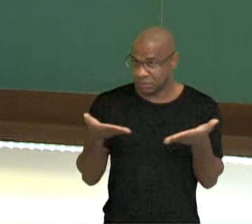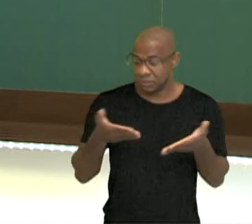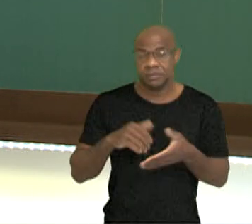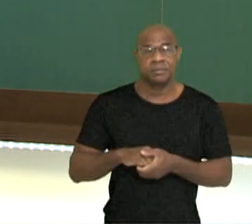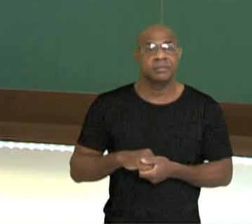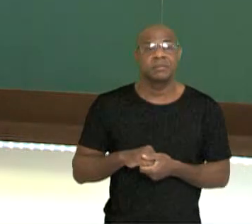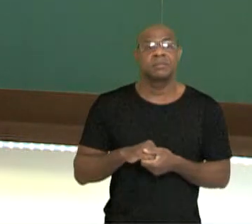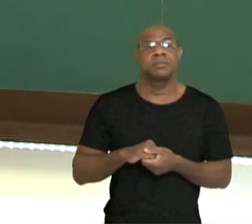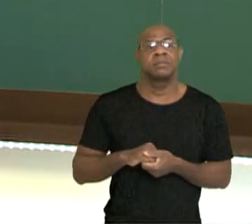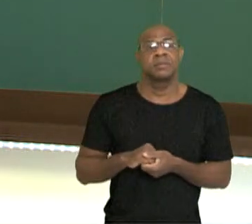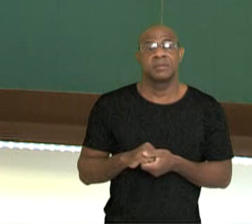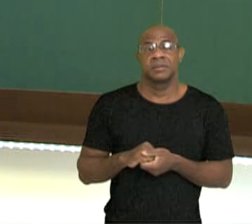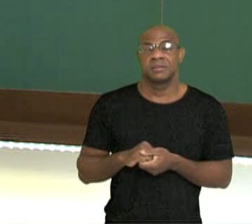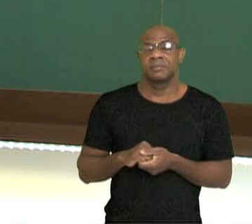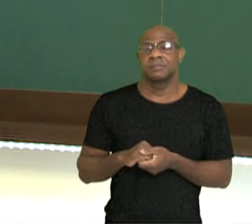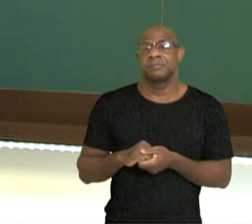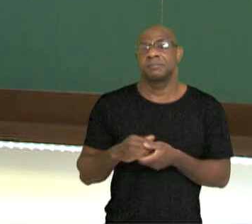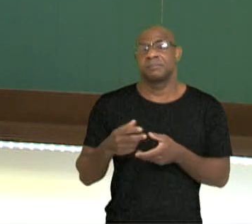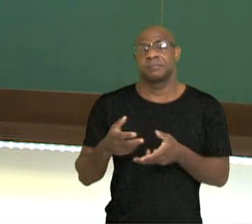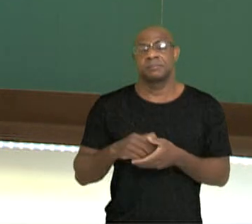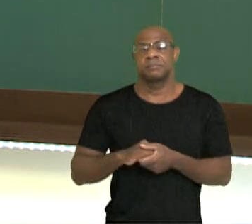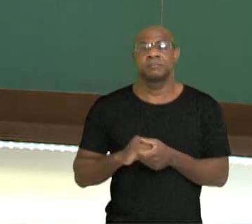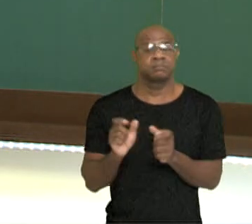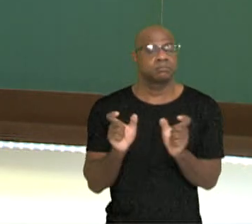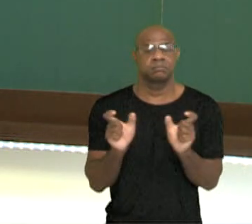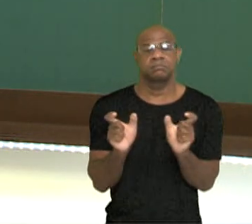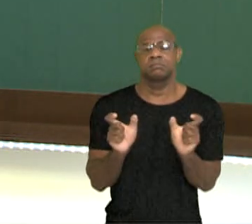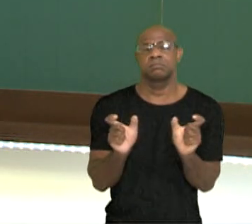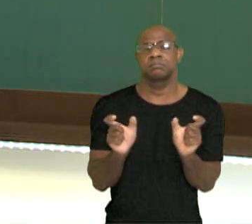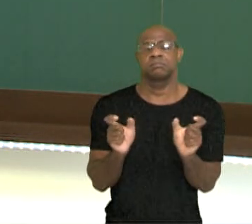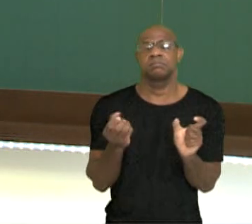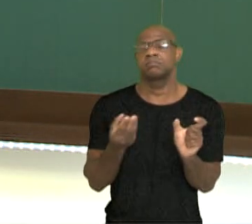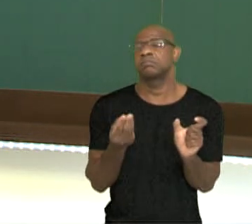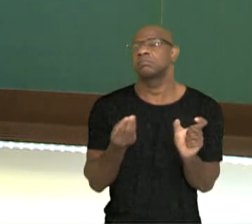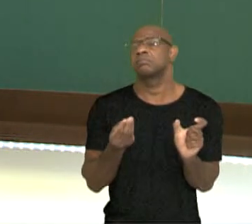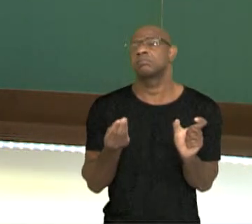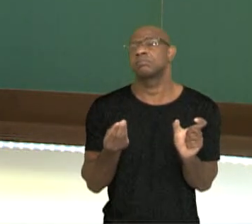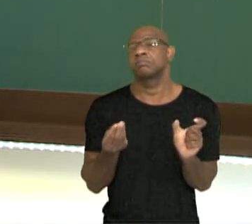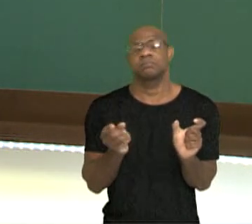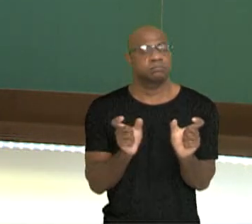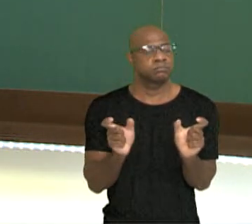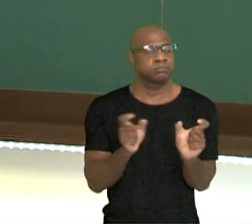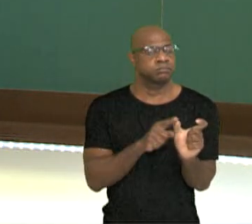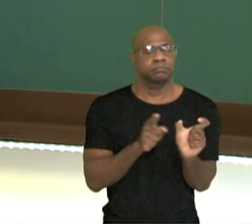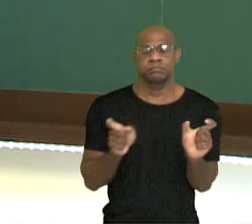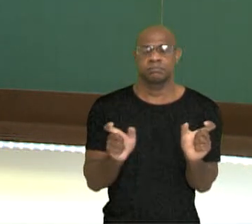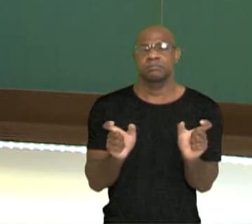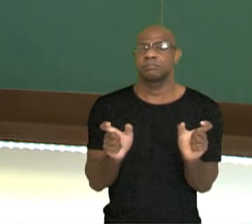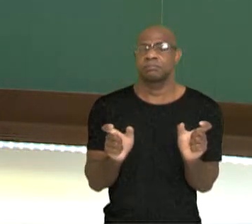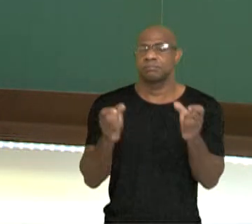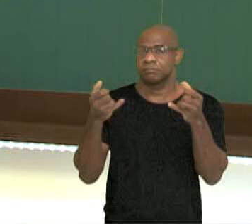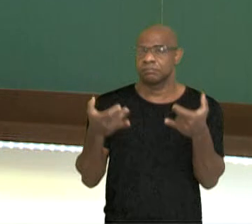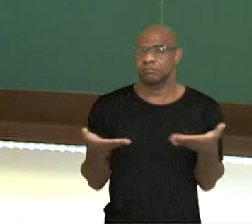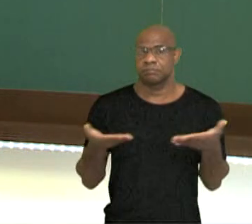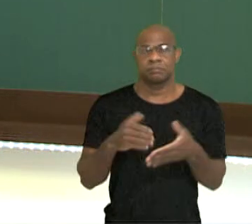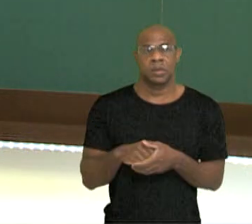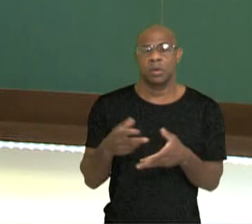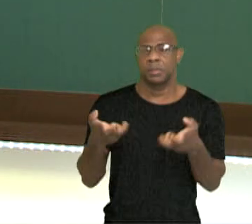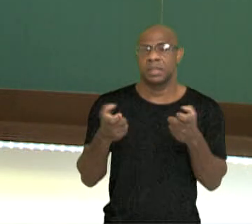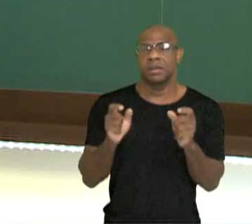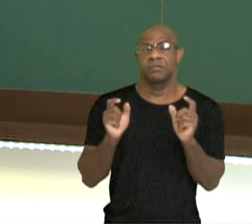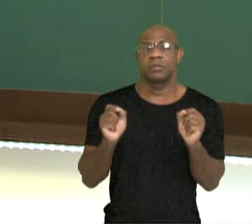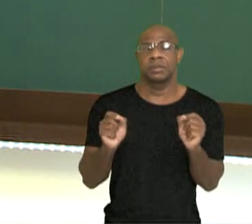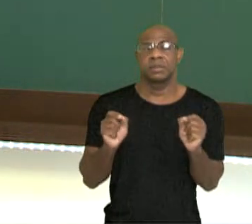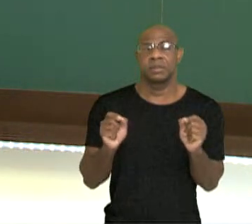através do contexto o significado dessas expressões no texto, missiva e missivista, né? Observem